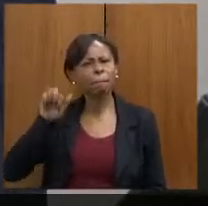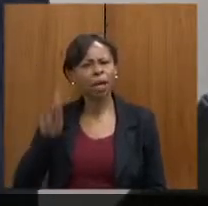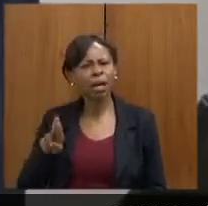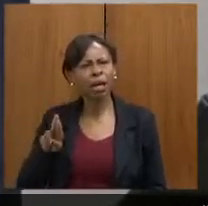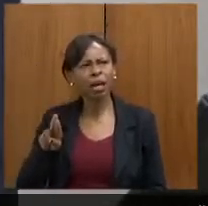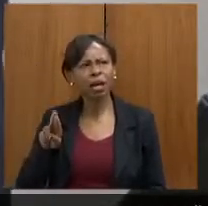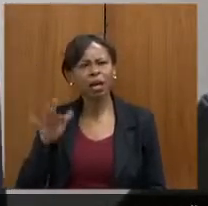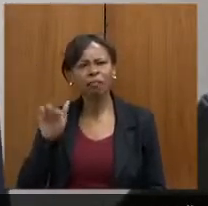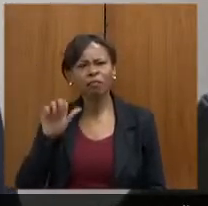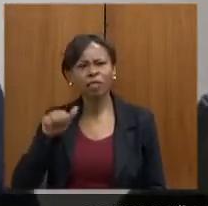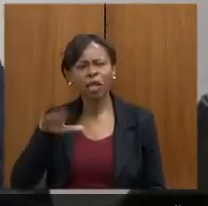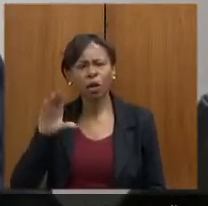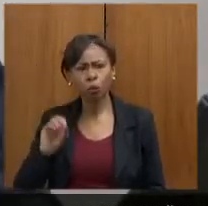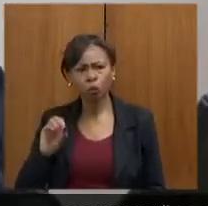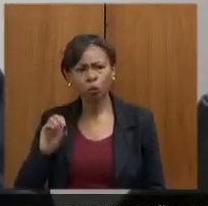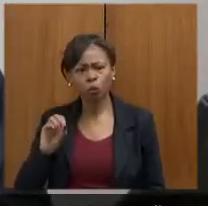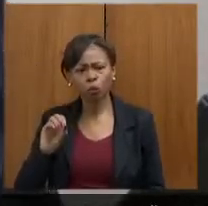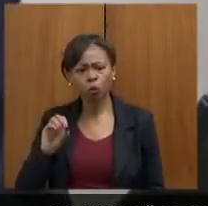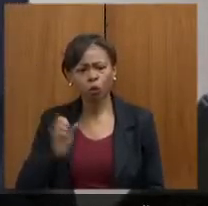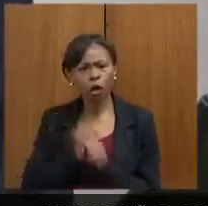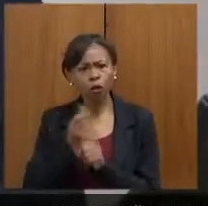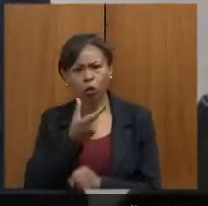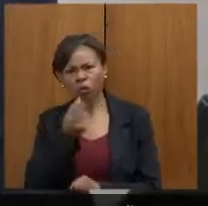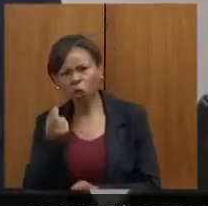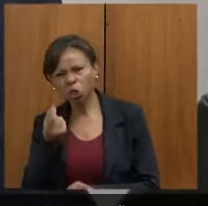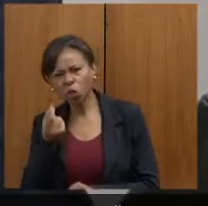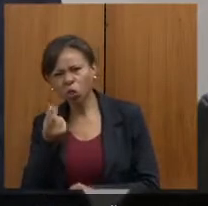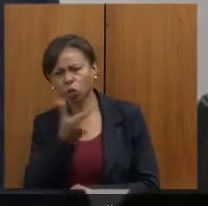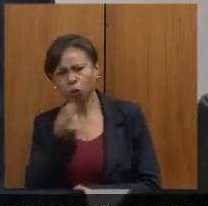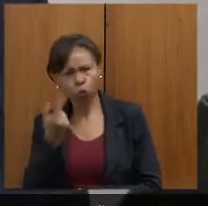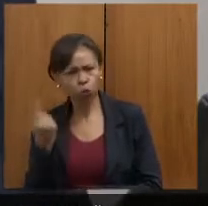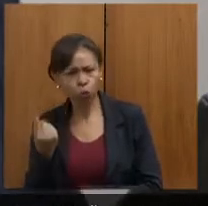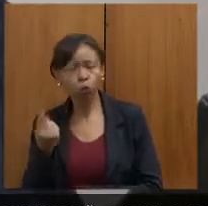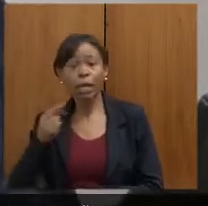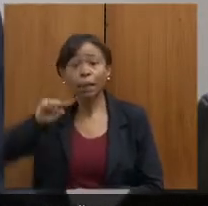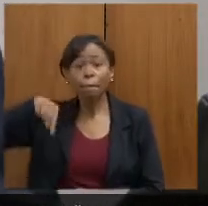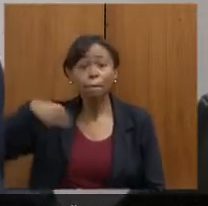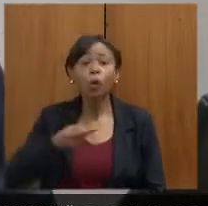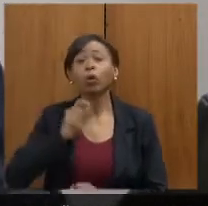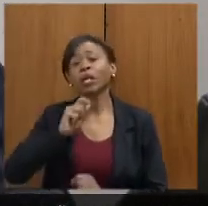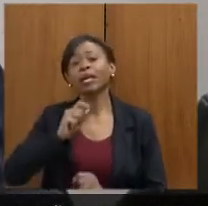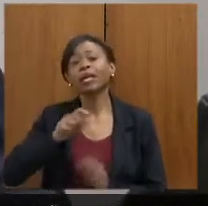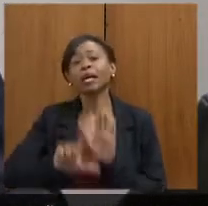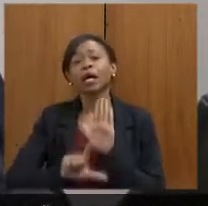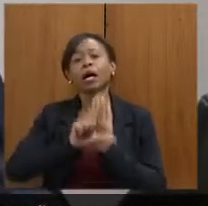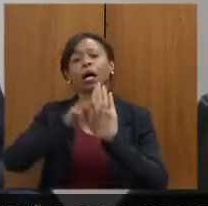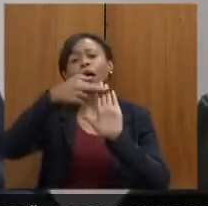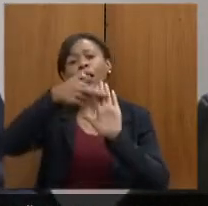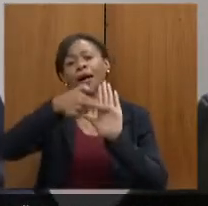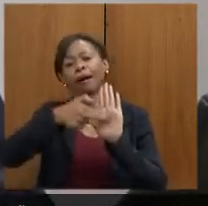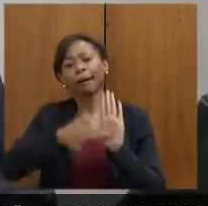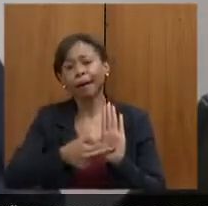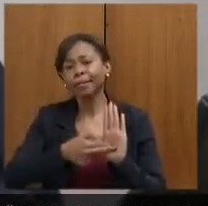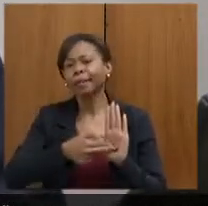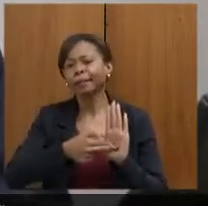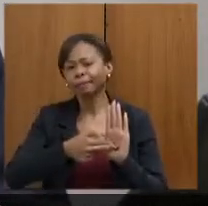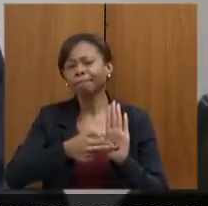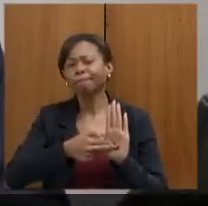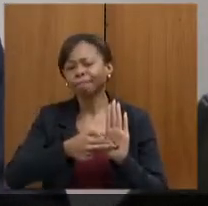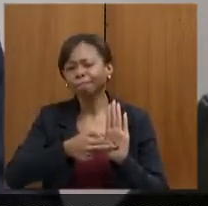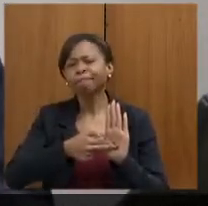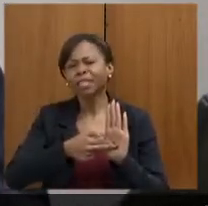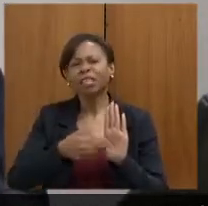2000/2001 é e depois regulamentada ao apagar das luzes das duas vezes quando